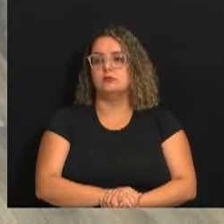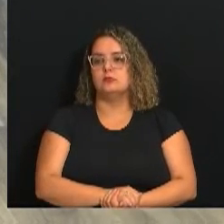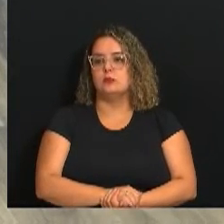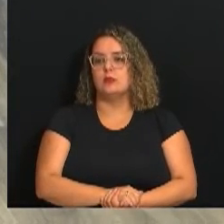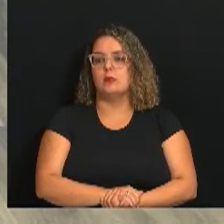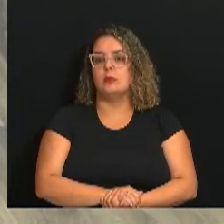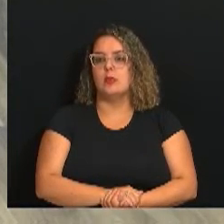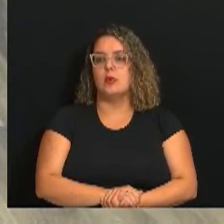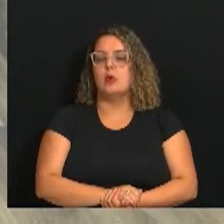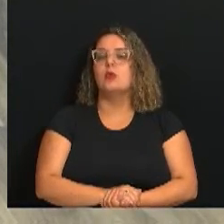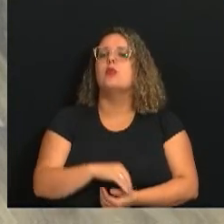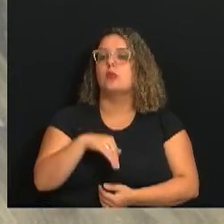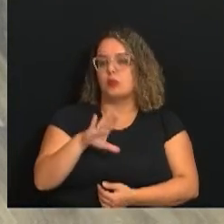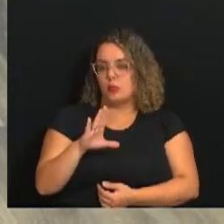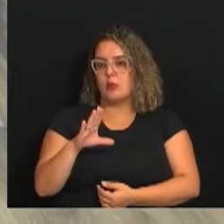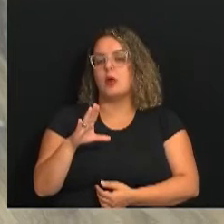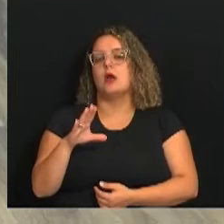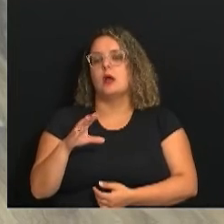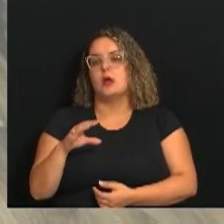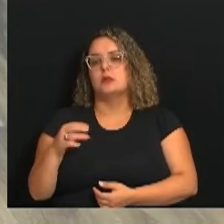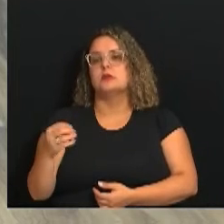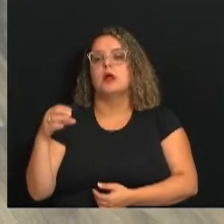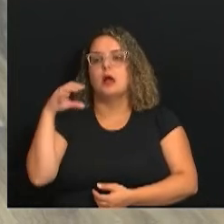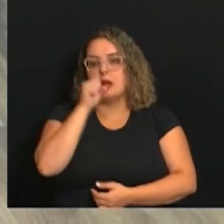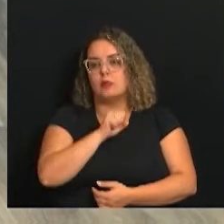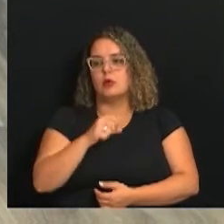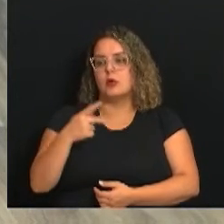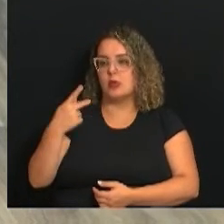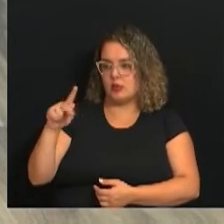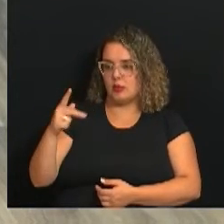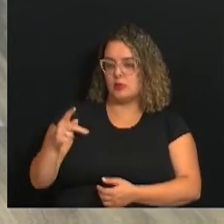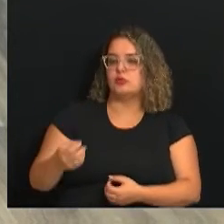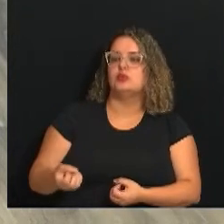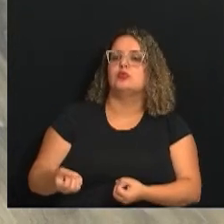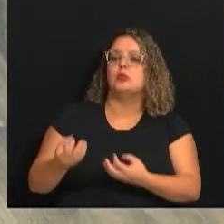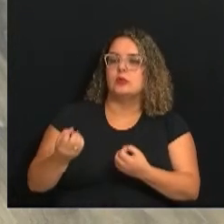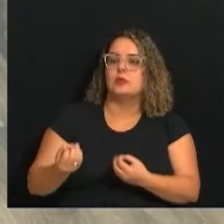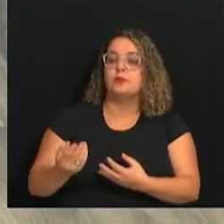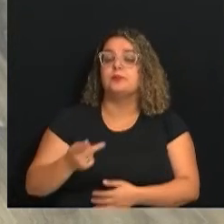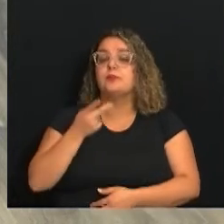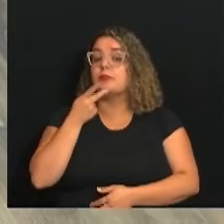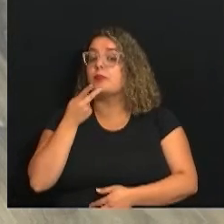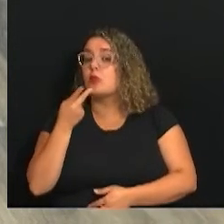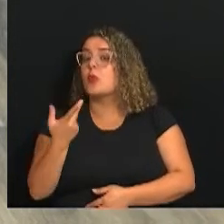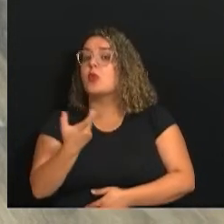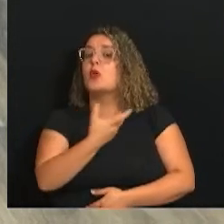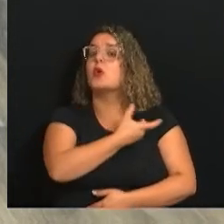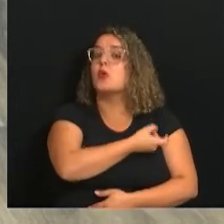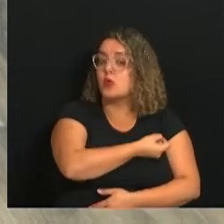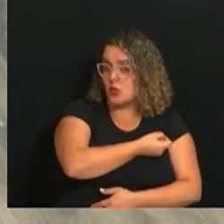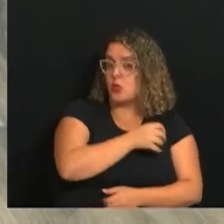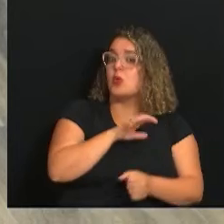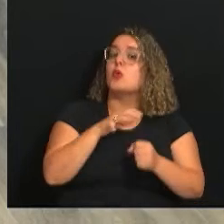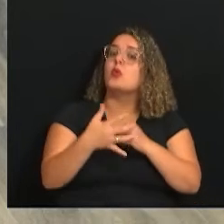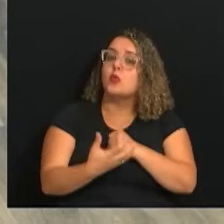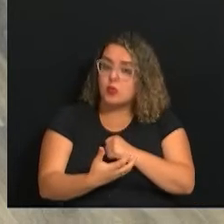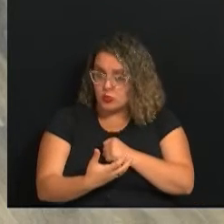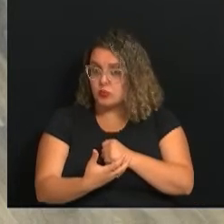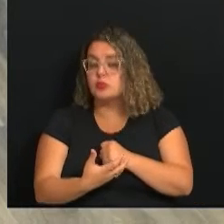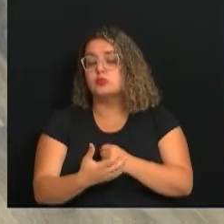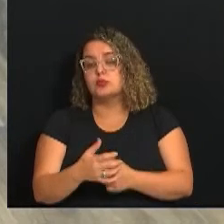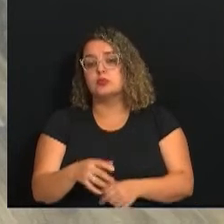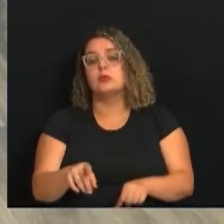gente precisa aguardar receber mais doses para atender esse público. Enquanto isso, a vacinação contra a gripe